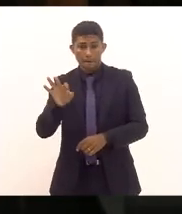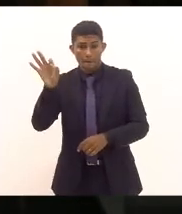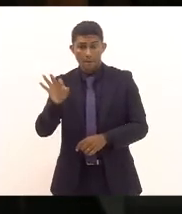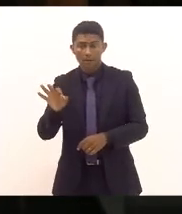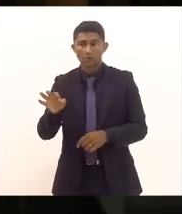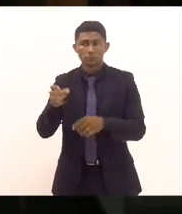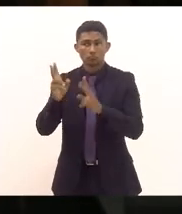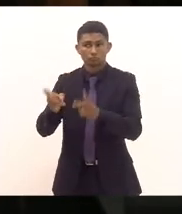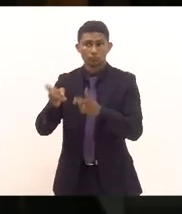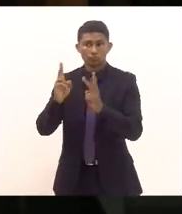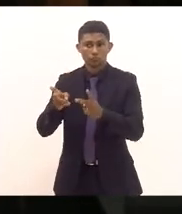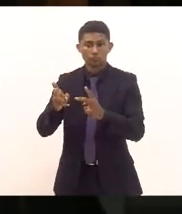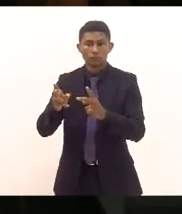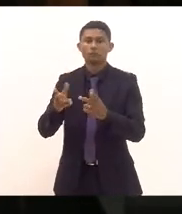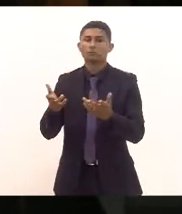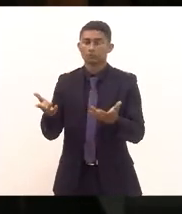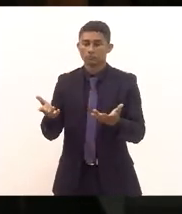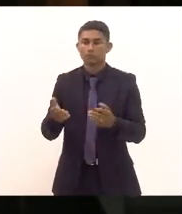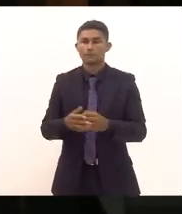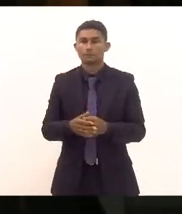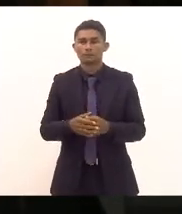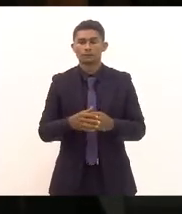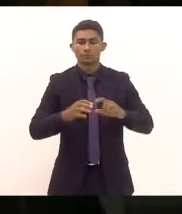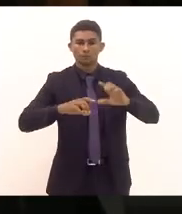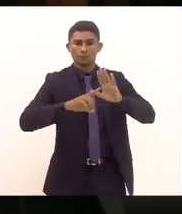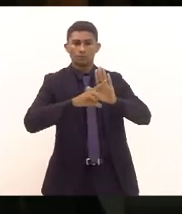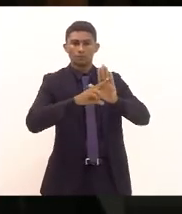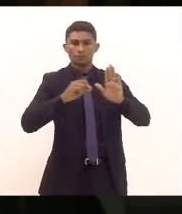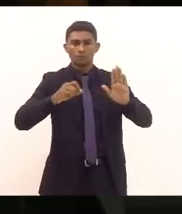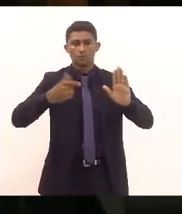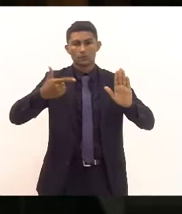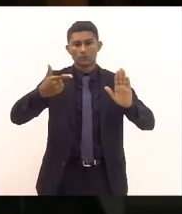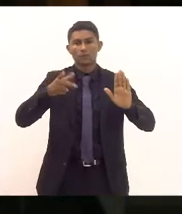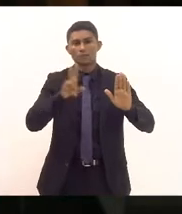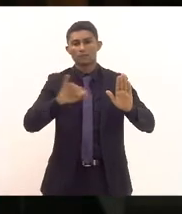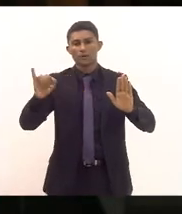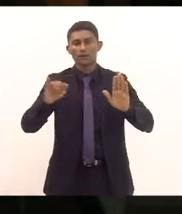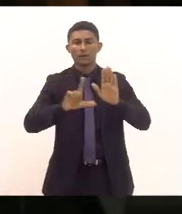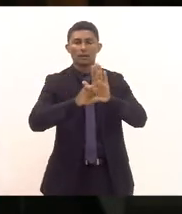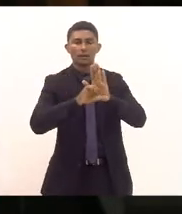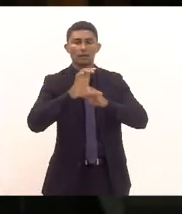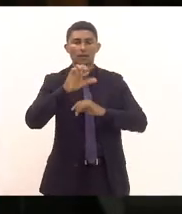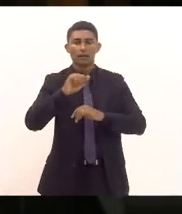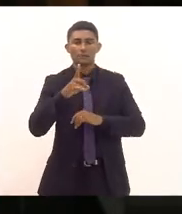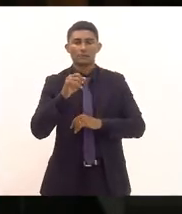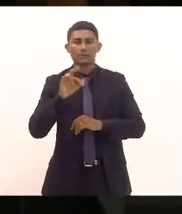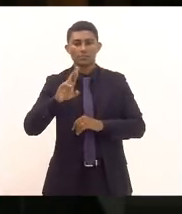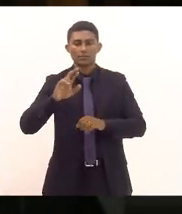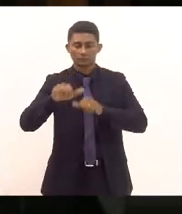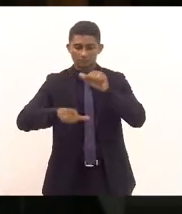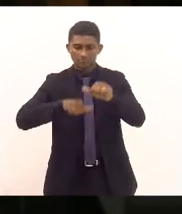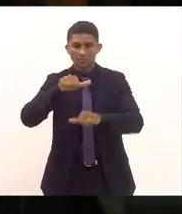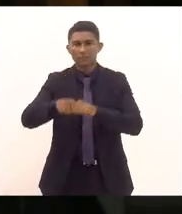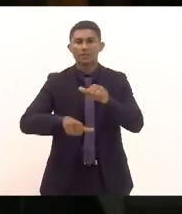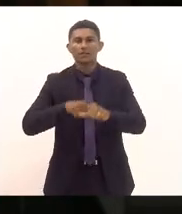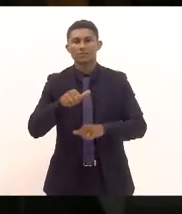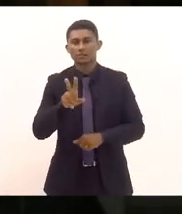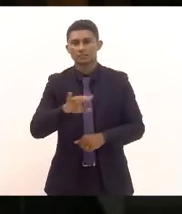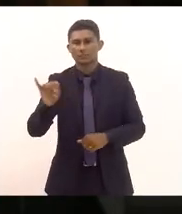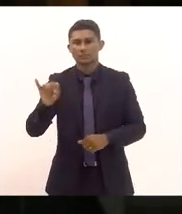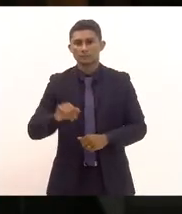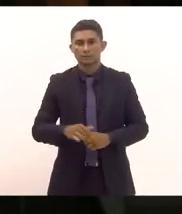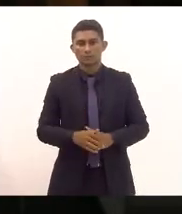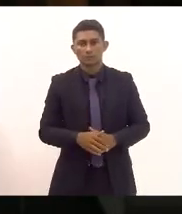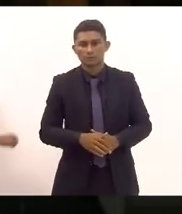Oi e aí no artigo Segundo ele vai mudar lá lei kandir a lei complementar 87 de 96